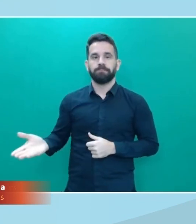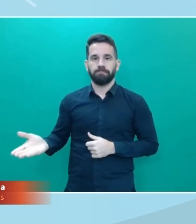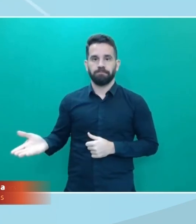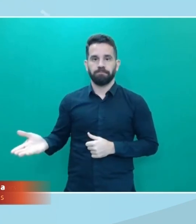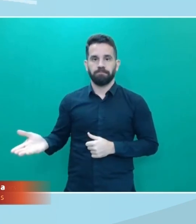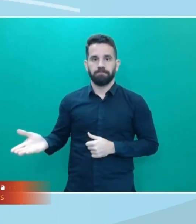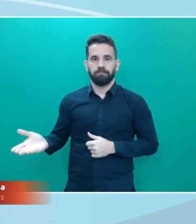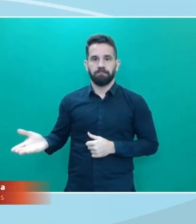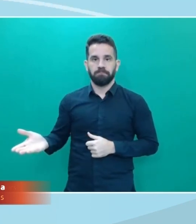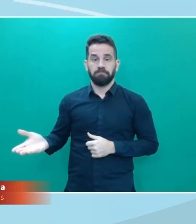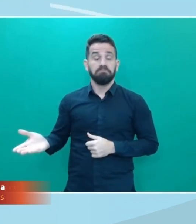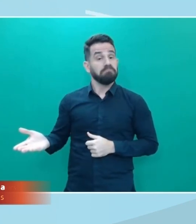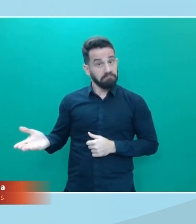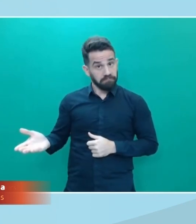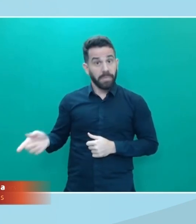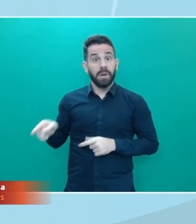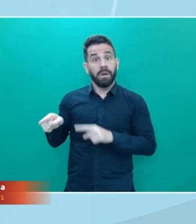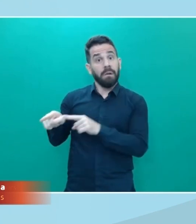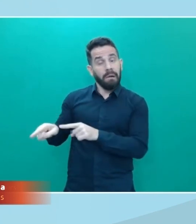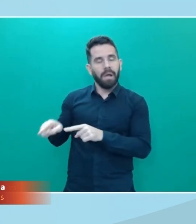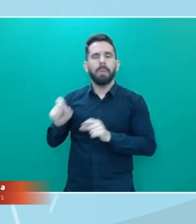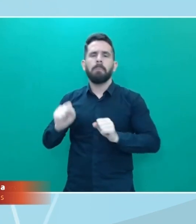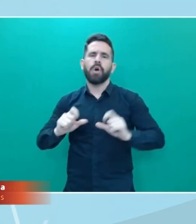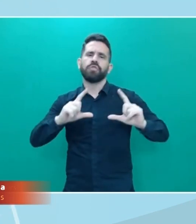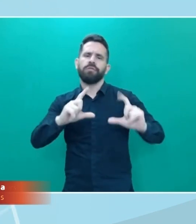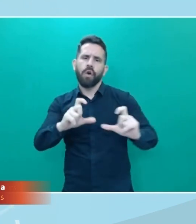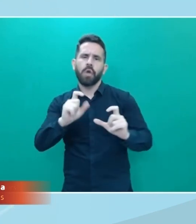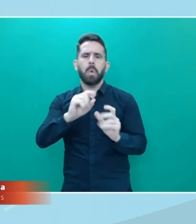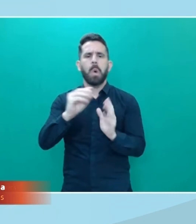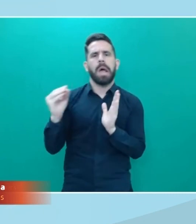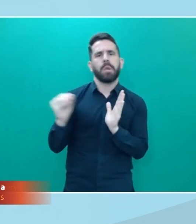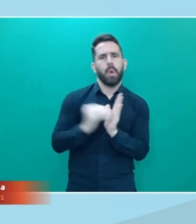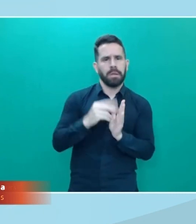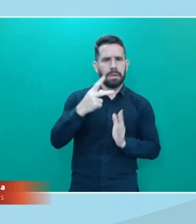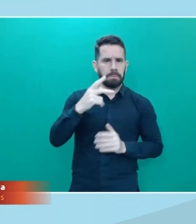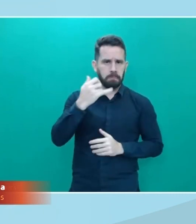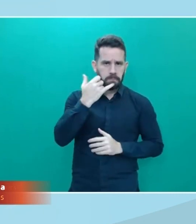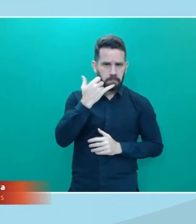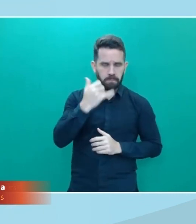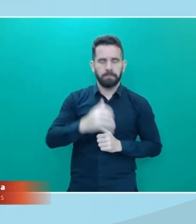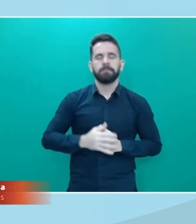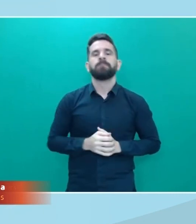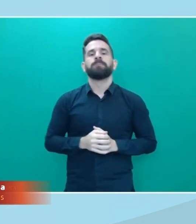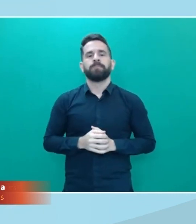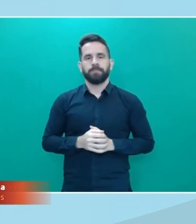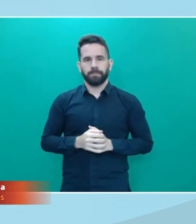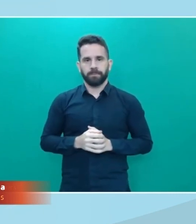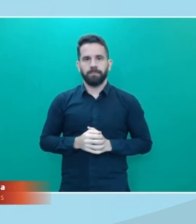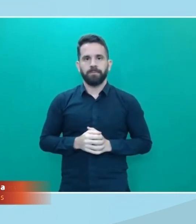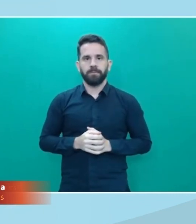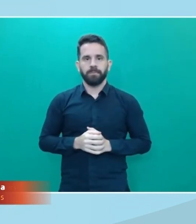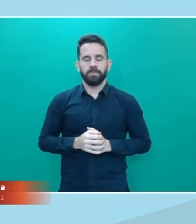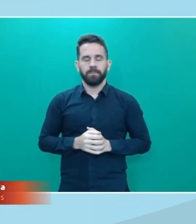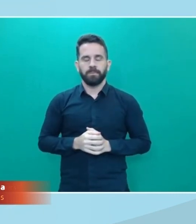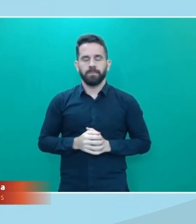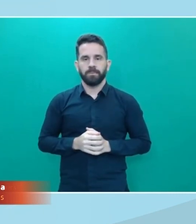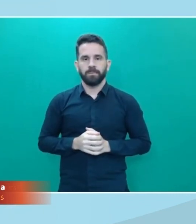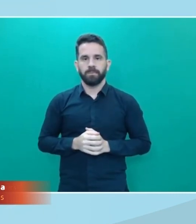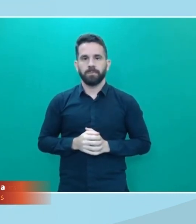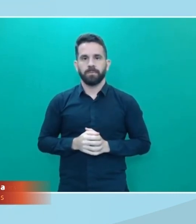foto ou pode anotar. 62 99181 1406. 62